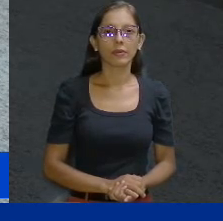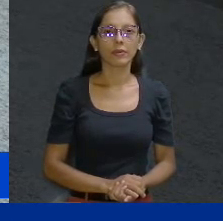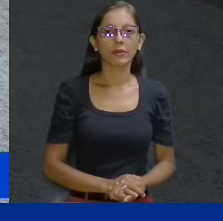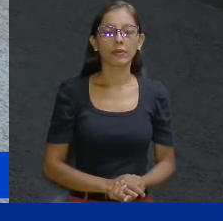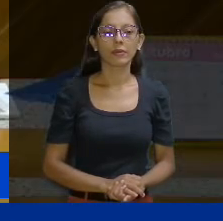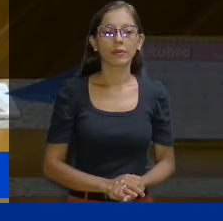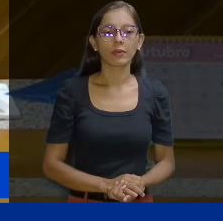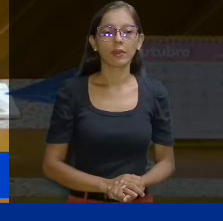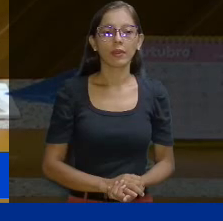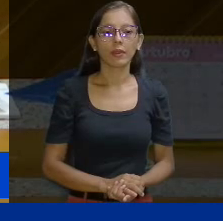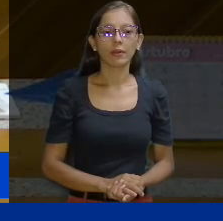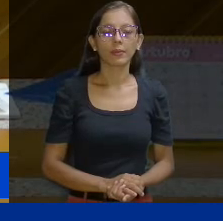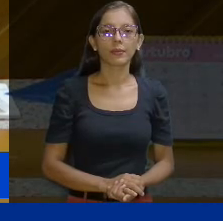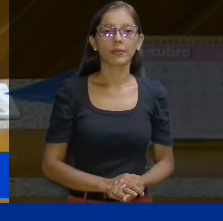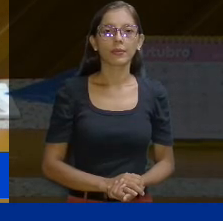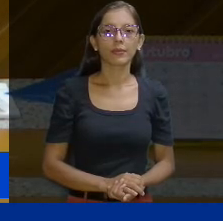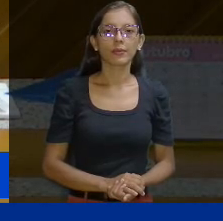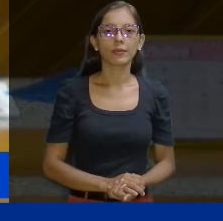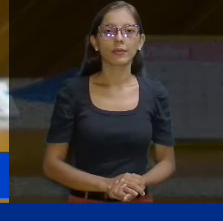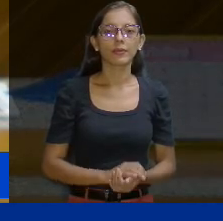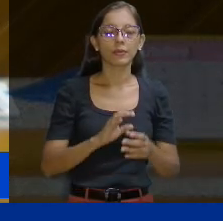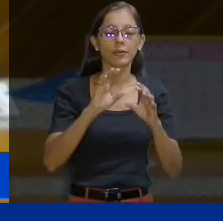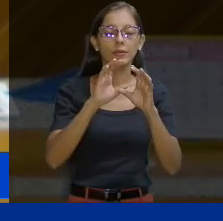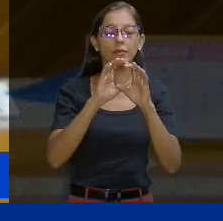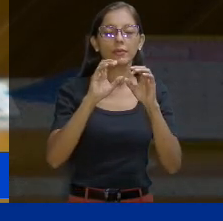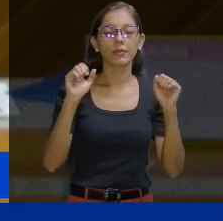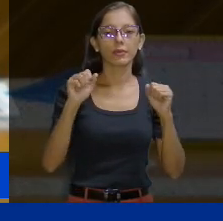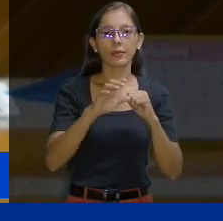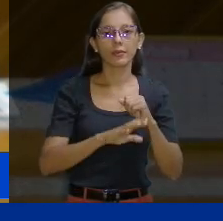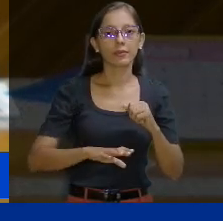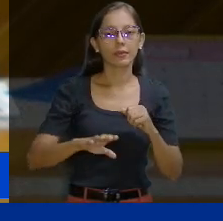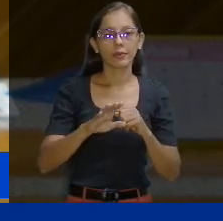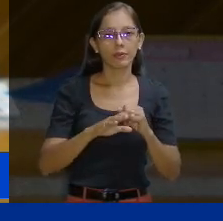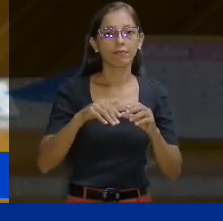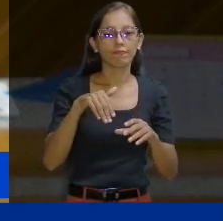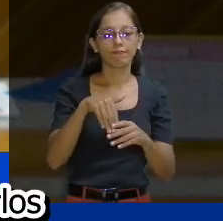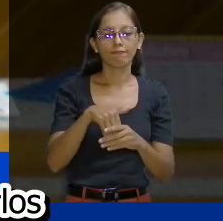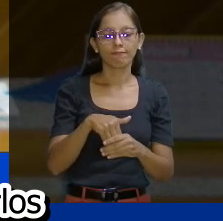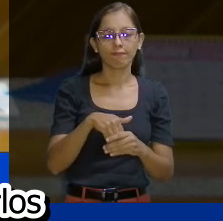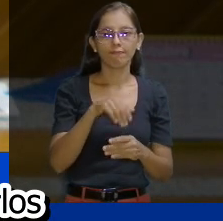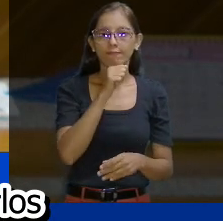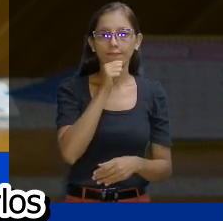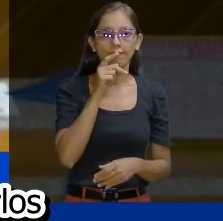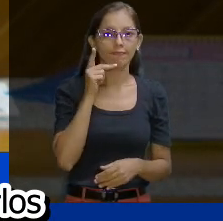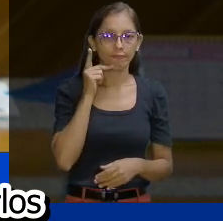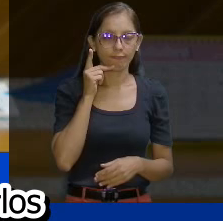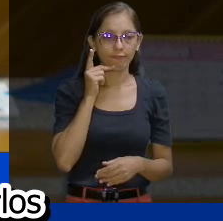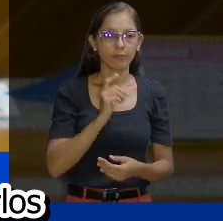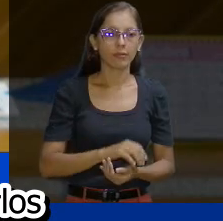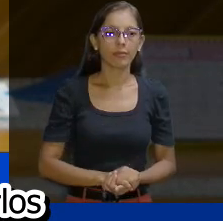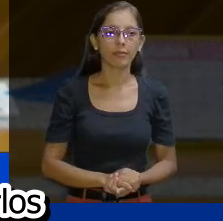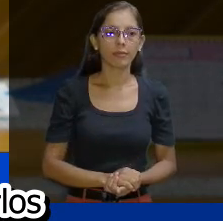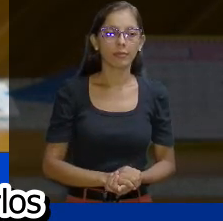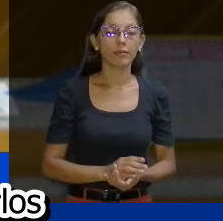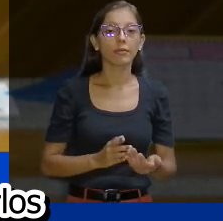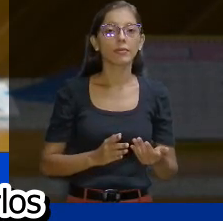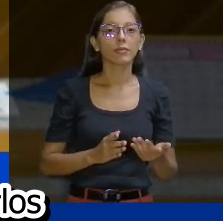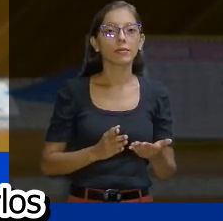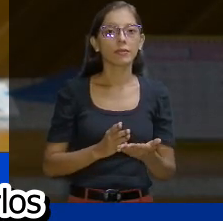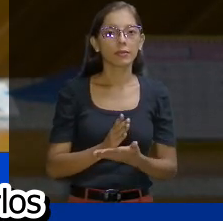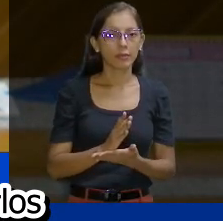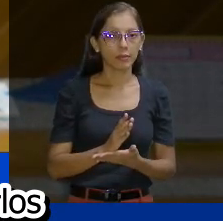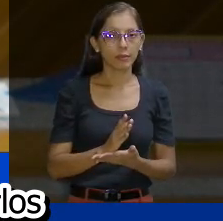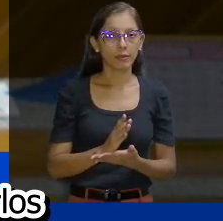Imagem ampla do O plenário. Tribunal Regional Eleitoral Foco no desembargador do Carmo Amapá aprovou a